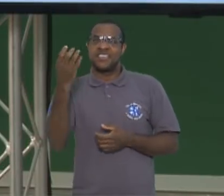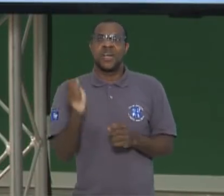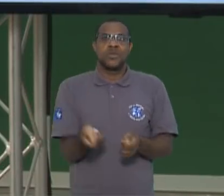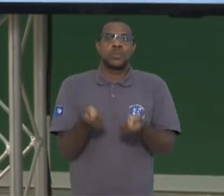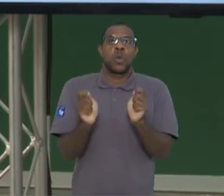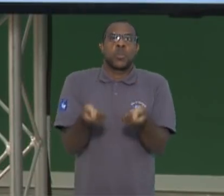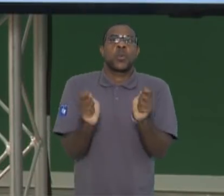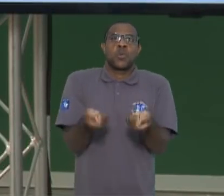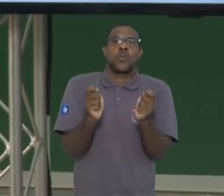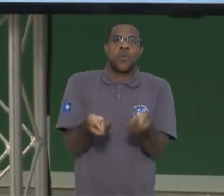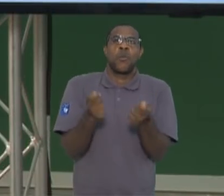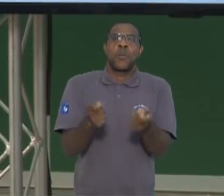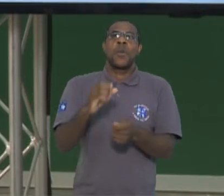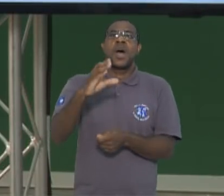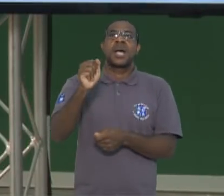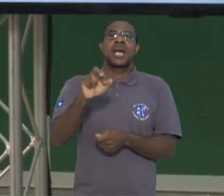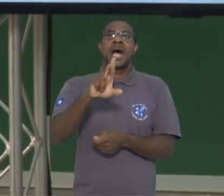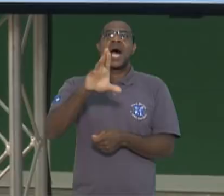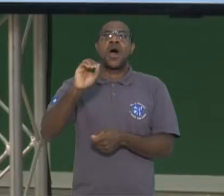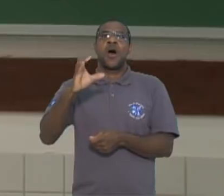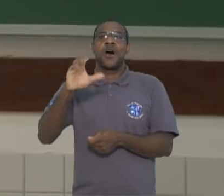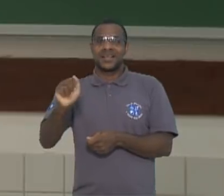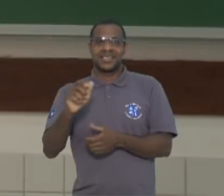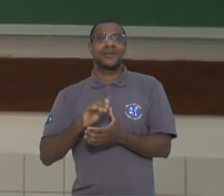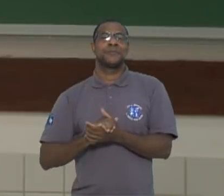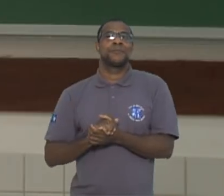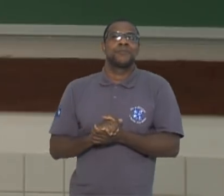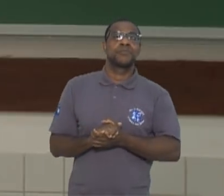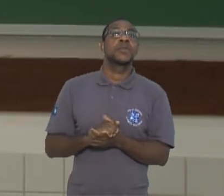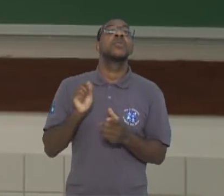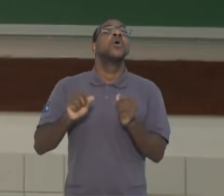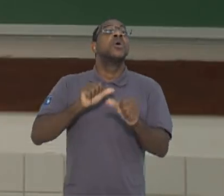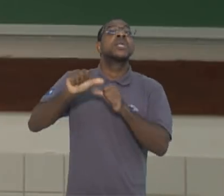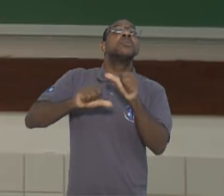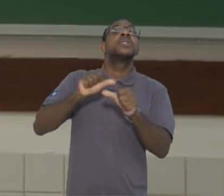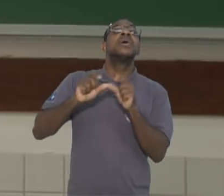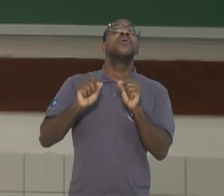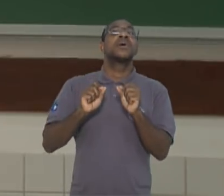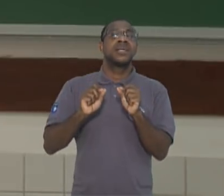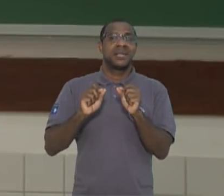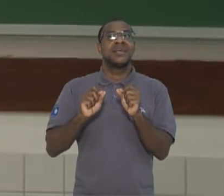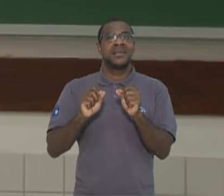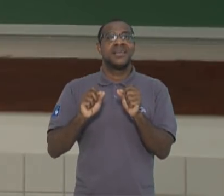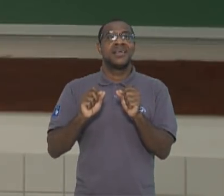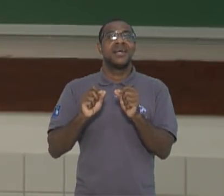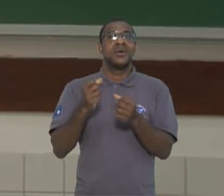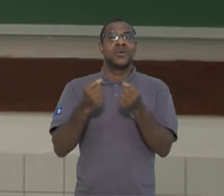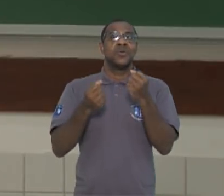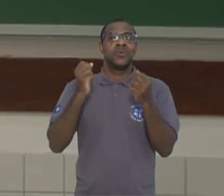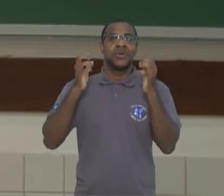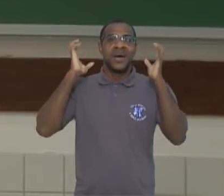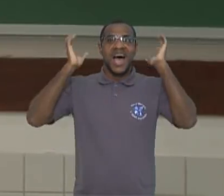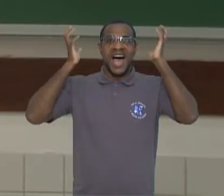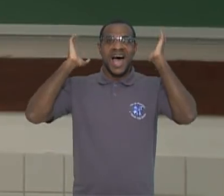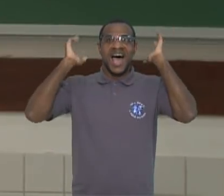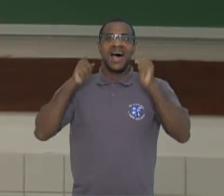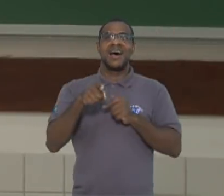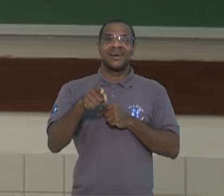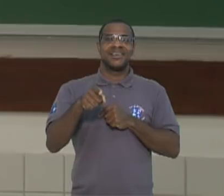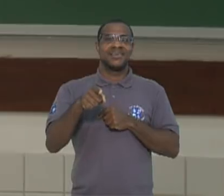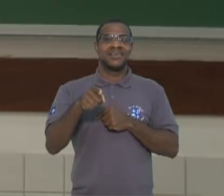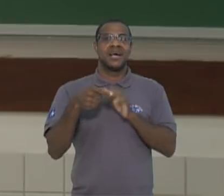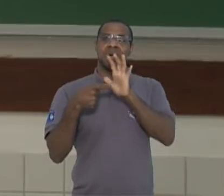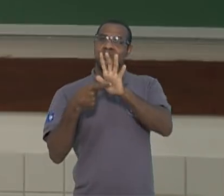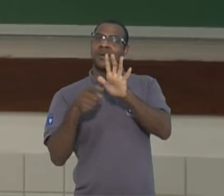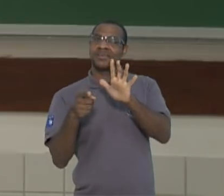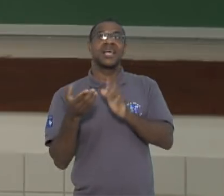A casa deles e o palco. Então, o que mudou? Mudou o meio de transporte. Aqui, né, é um automóvel. E